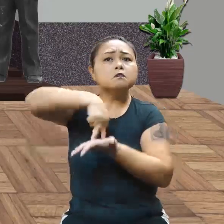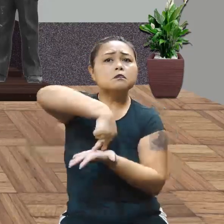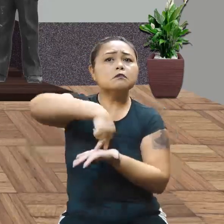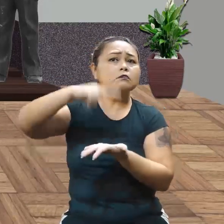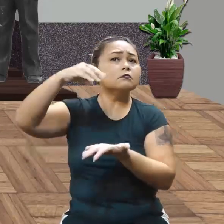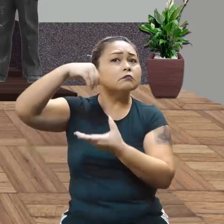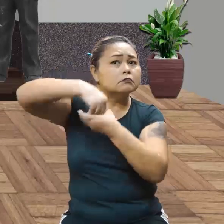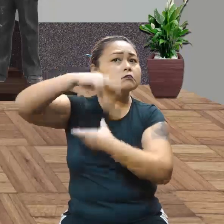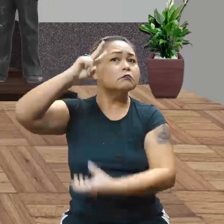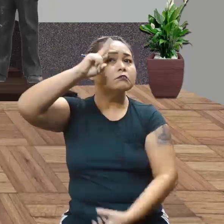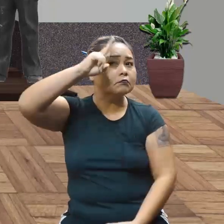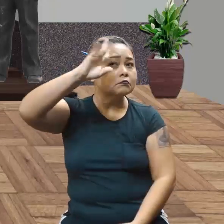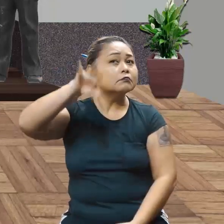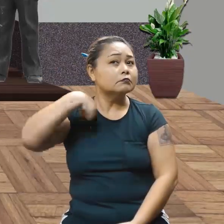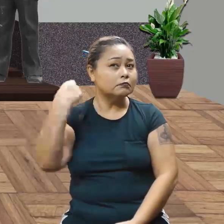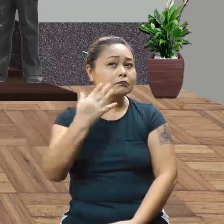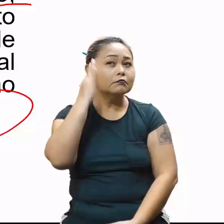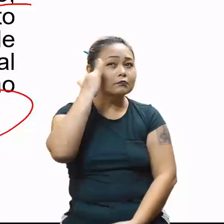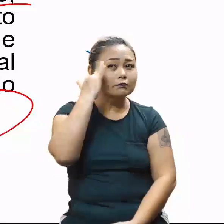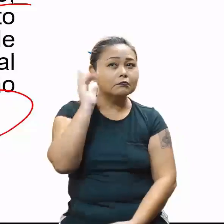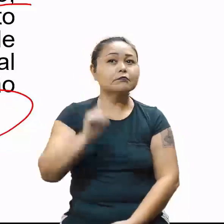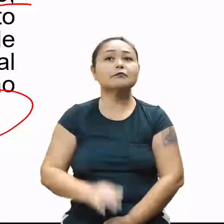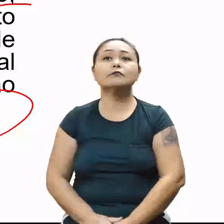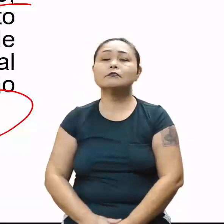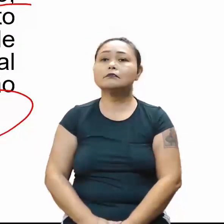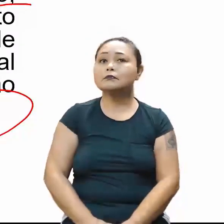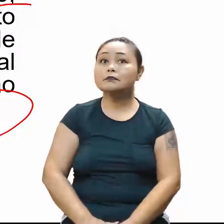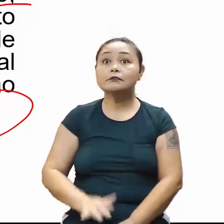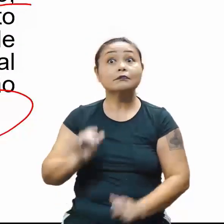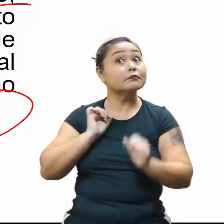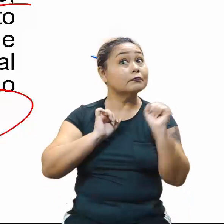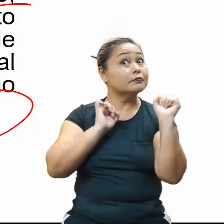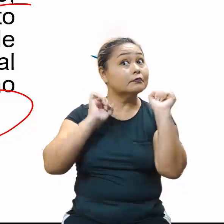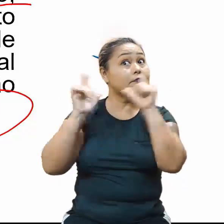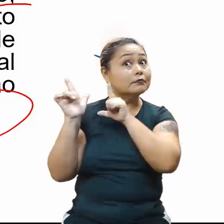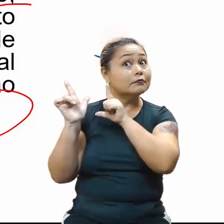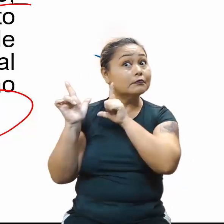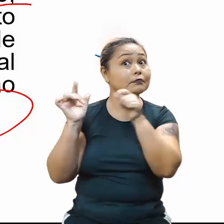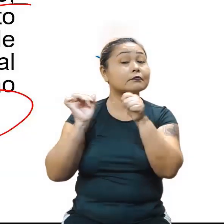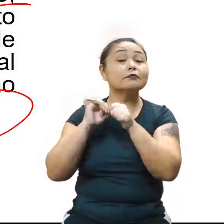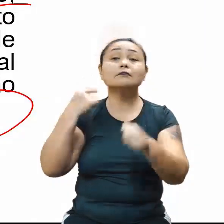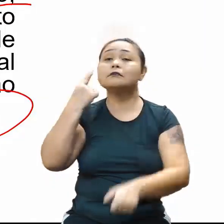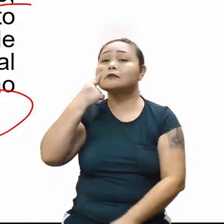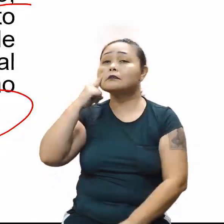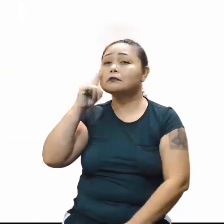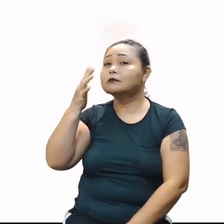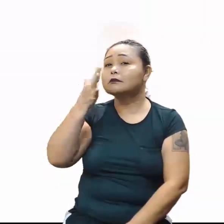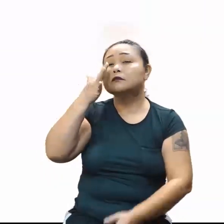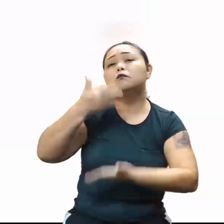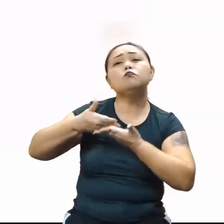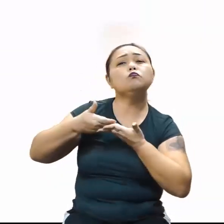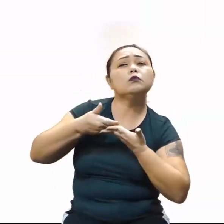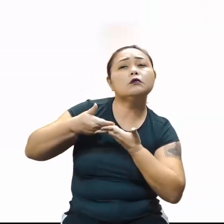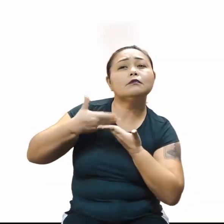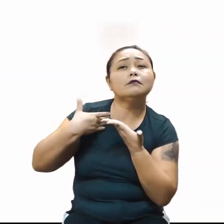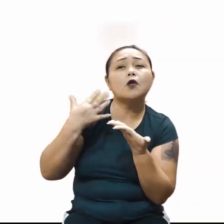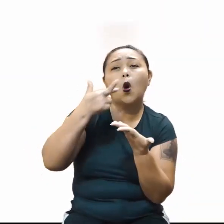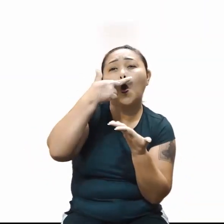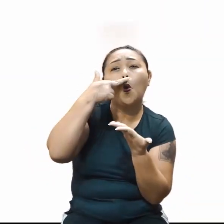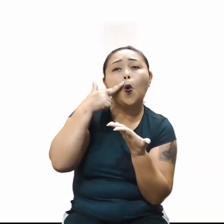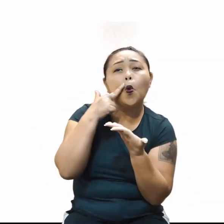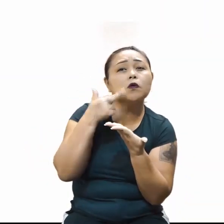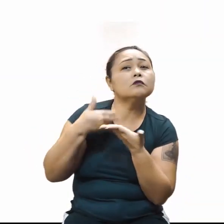vamos entender um pouco dele. Voltando aí na tela. Então, olha aí, nós estamos vendo essa Menino Rondon.